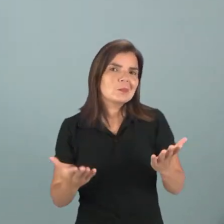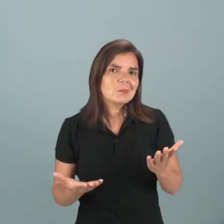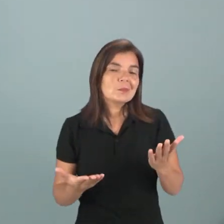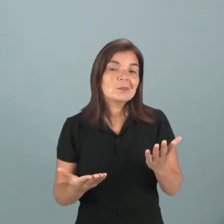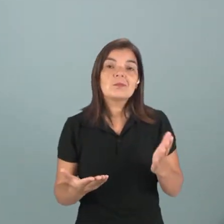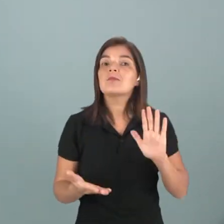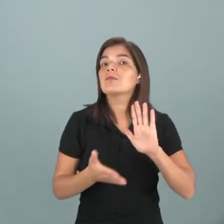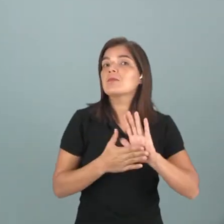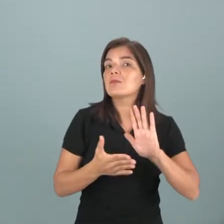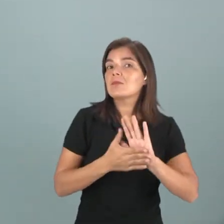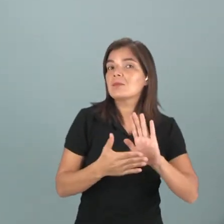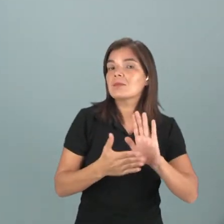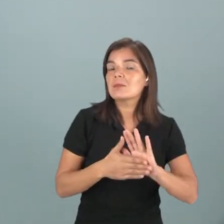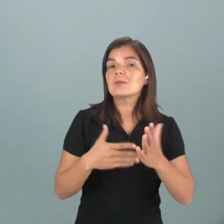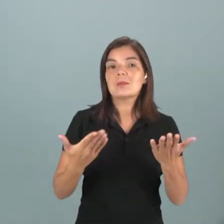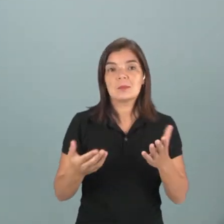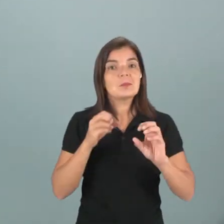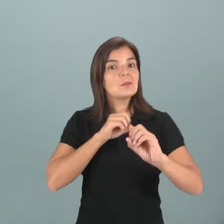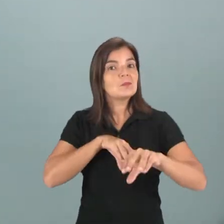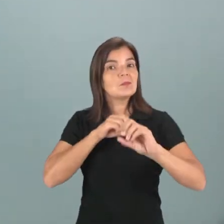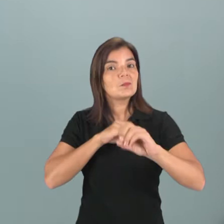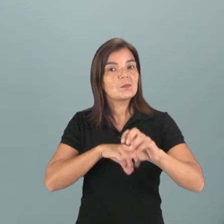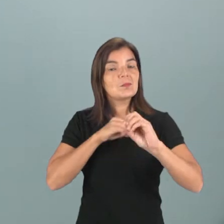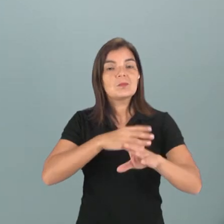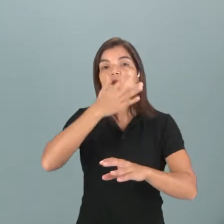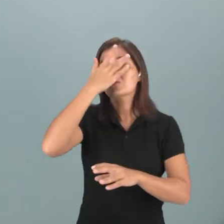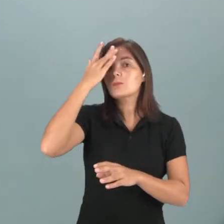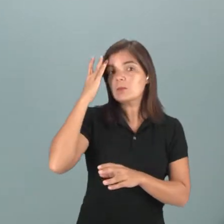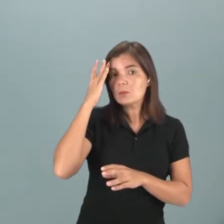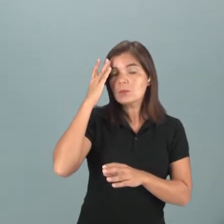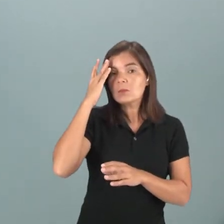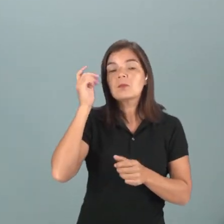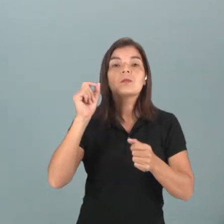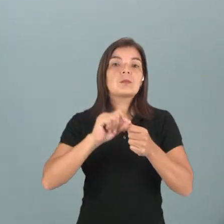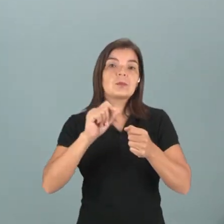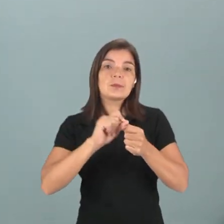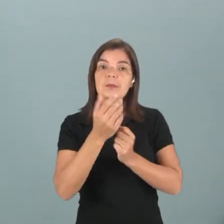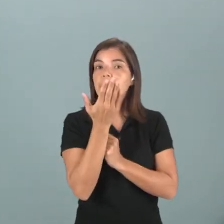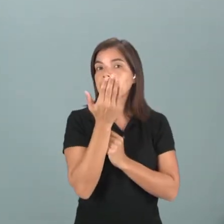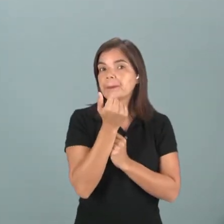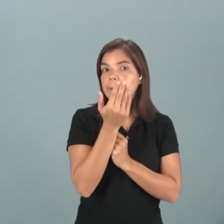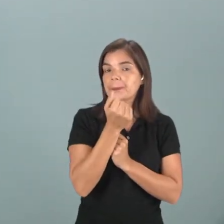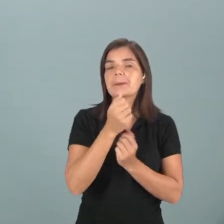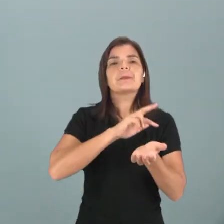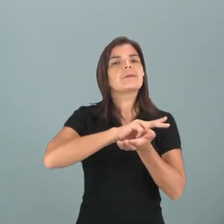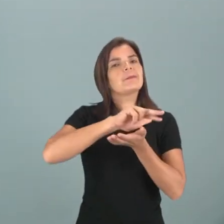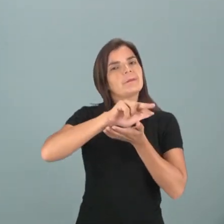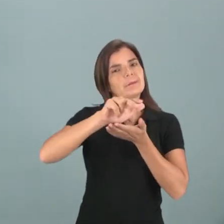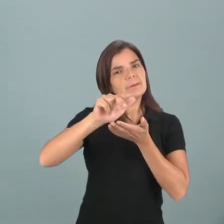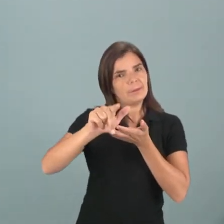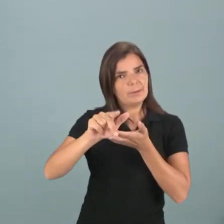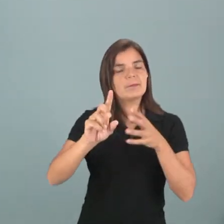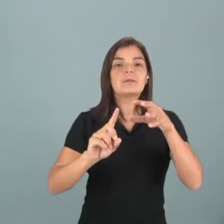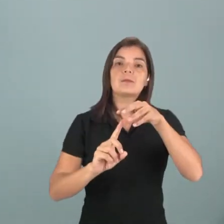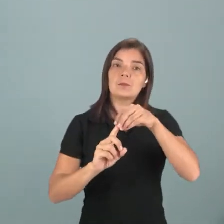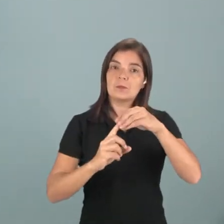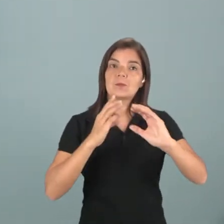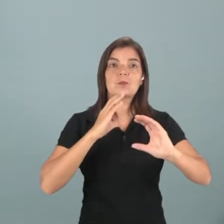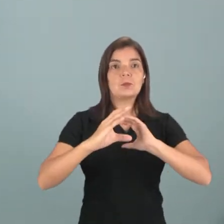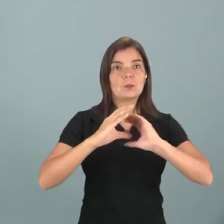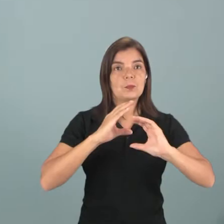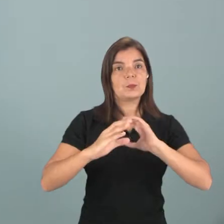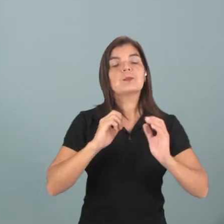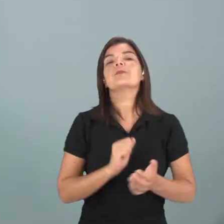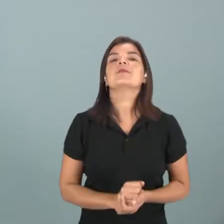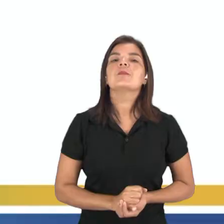que ela pretende? Pretende ensinar as pessoas a preparar aquele alimento. Então, são várias as intenções